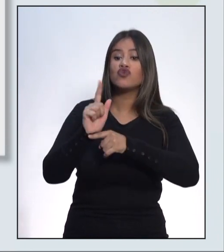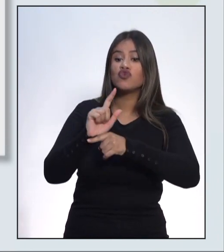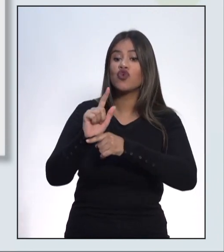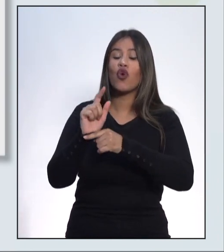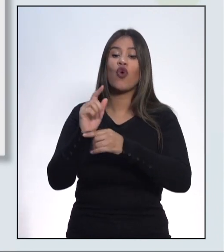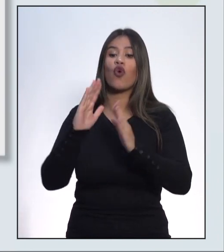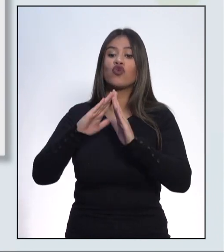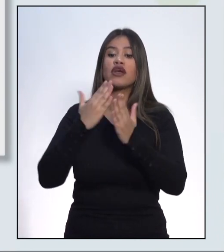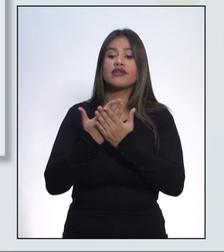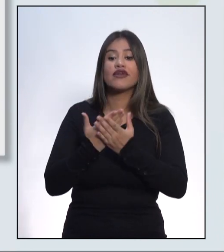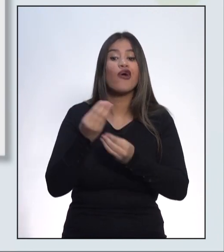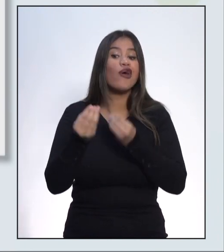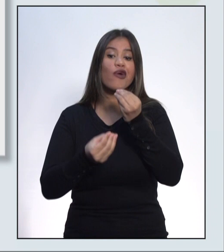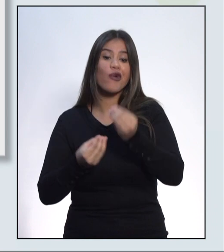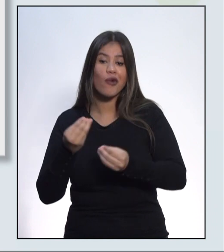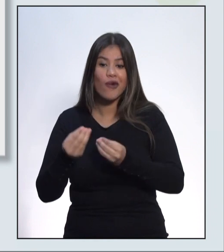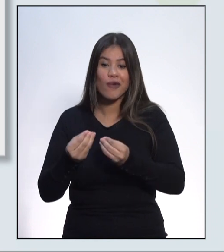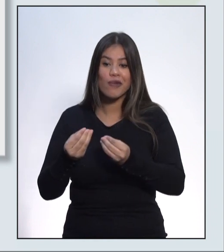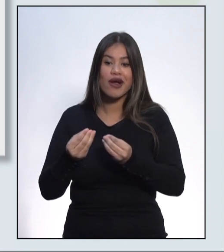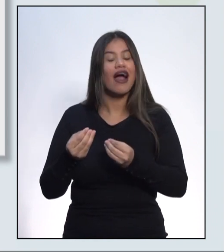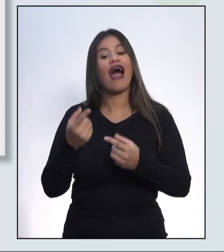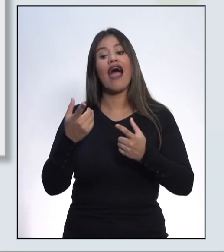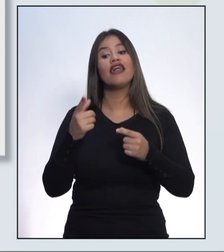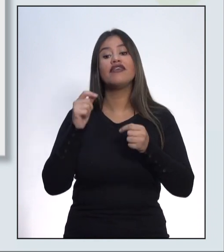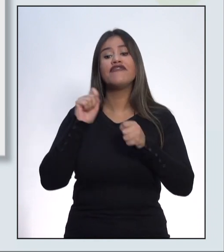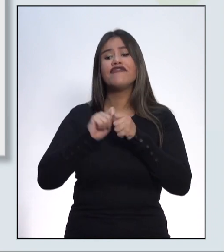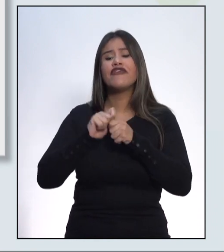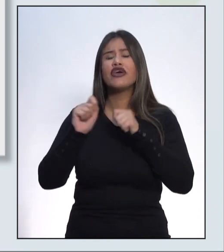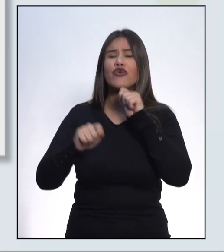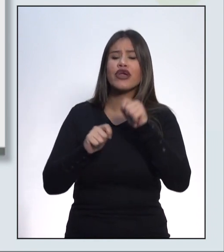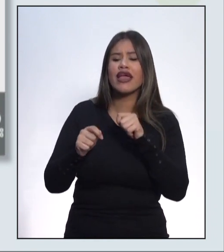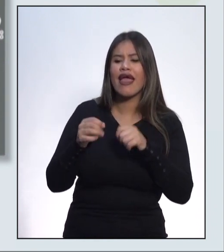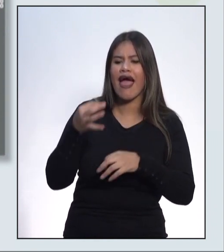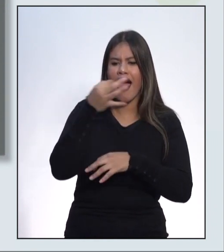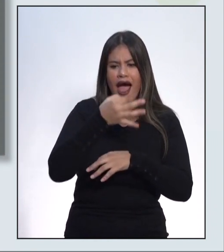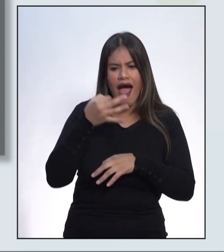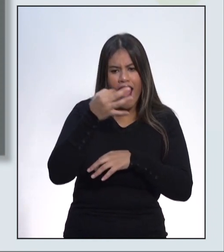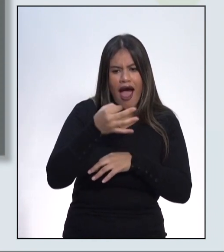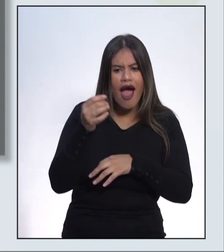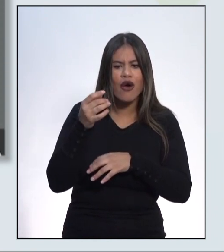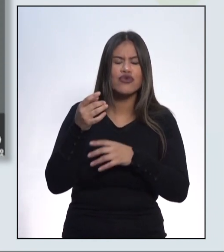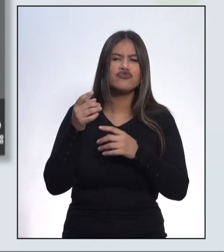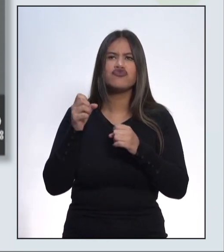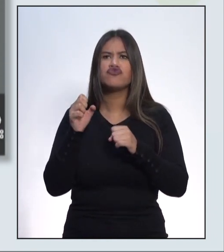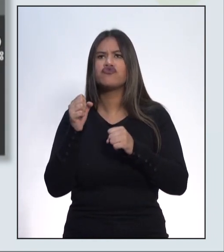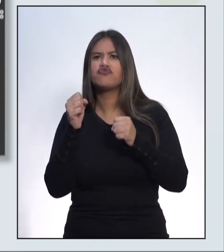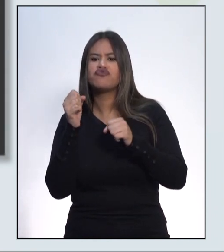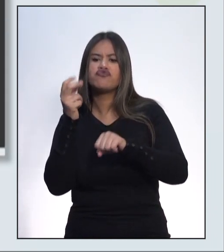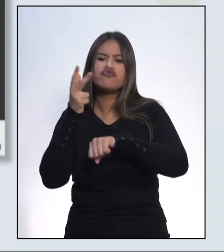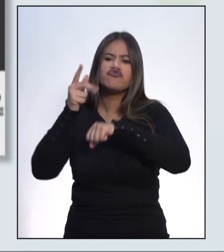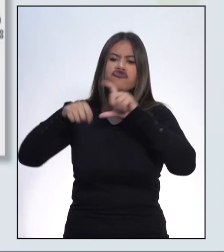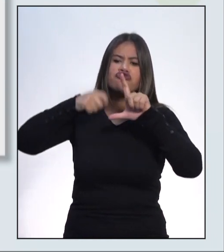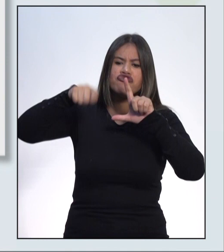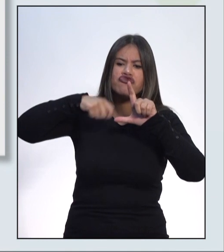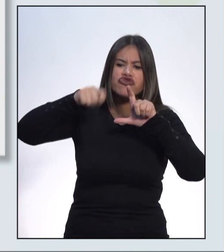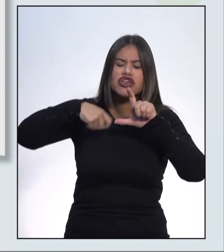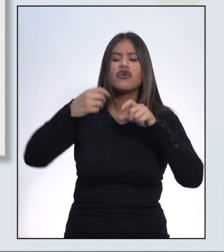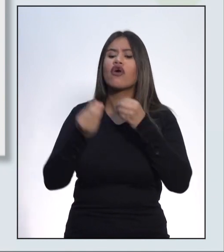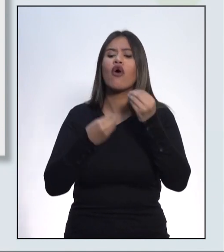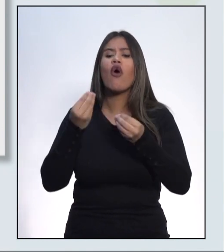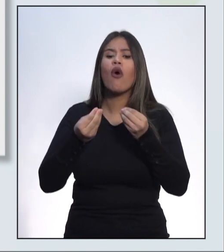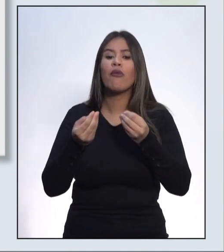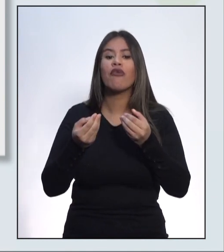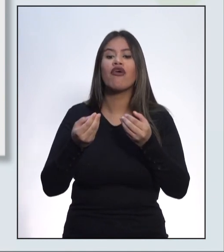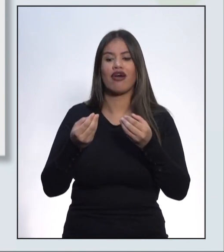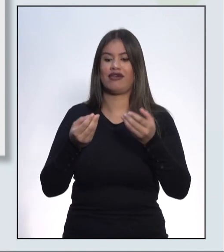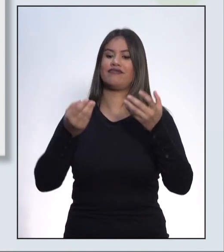que ele gravou um vídeo? Será que ele gravou um áudio? Ele escreveu isso? Não. Ele escolheu